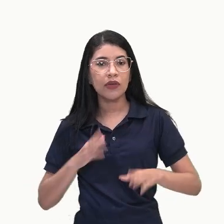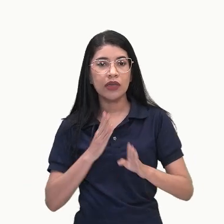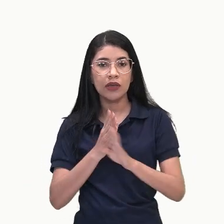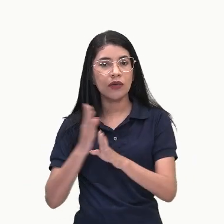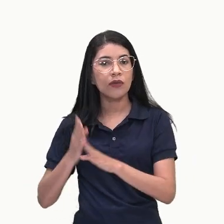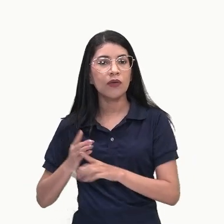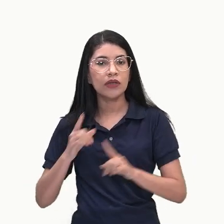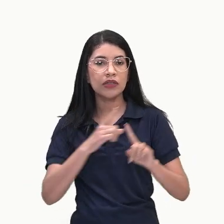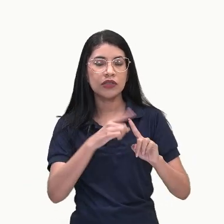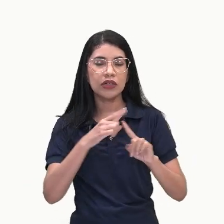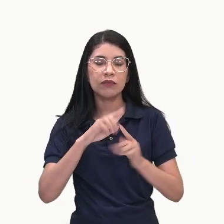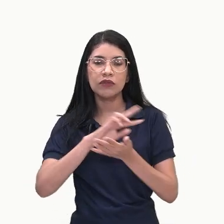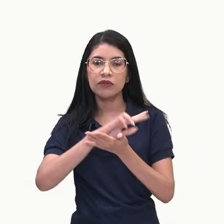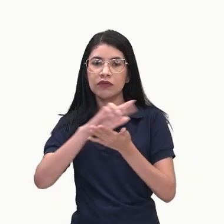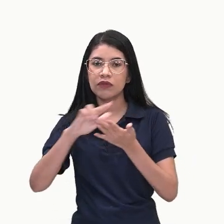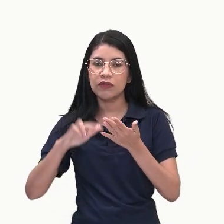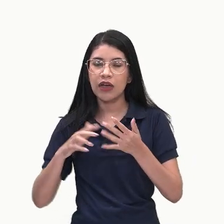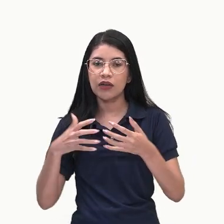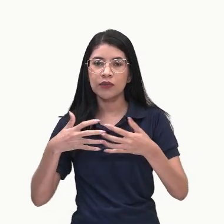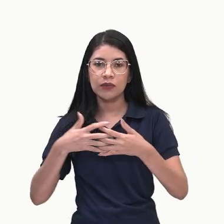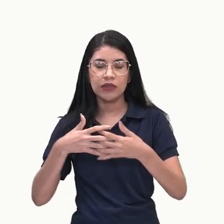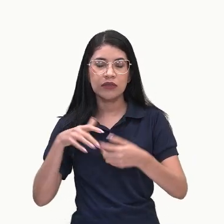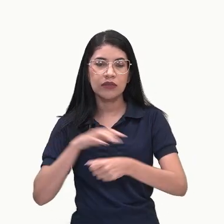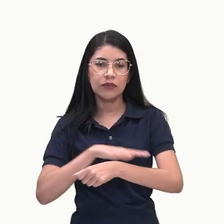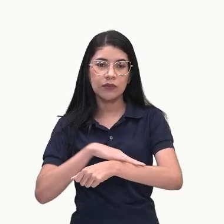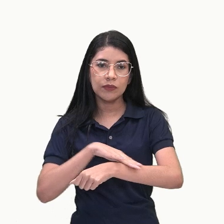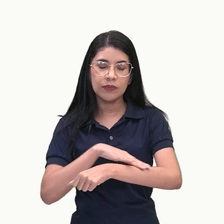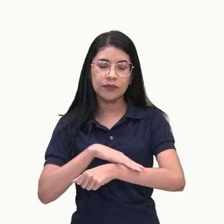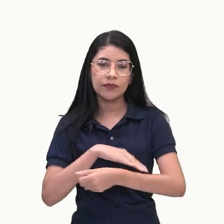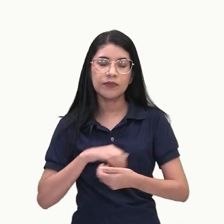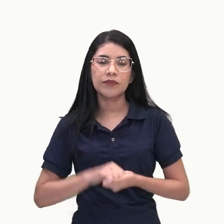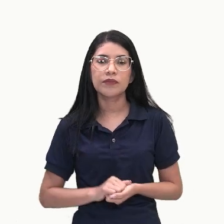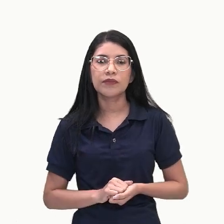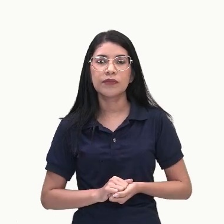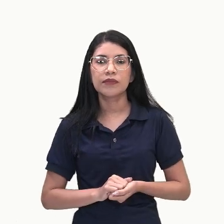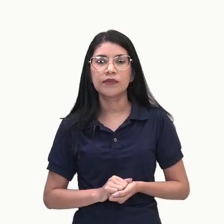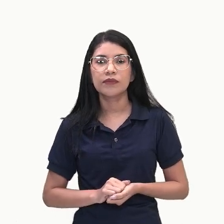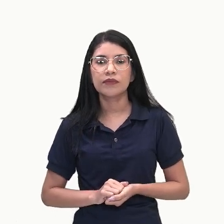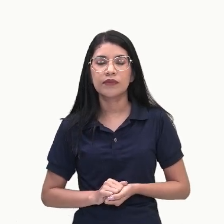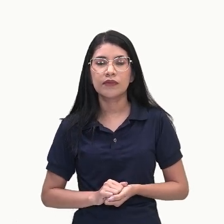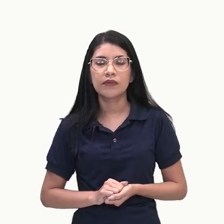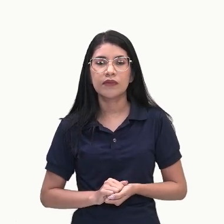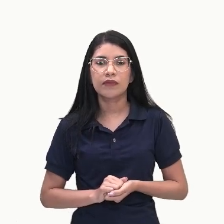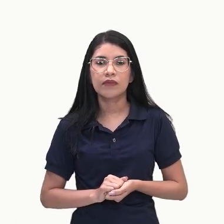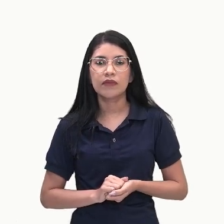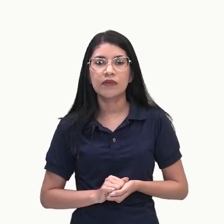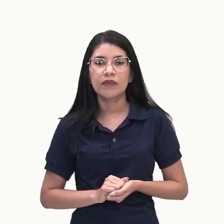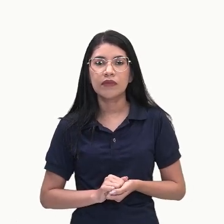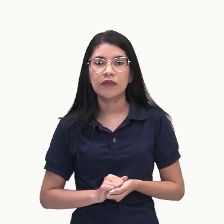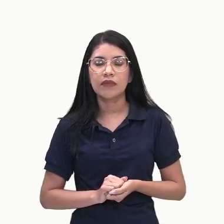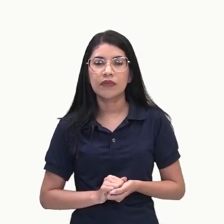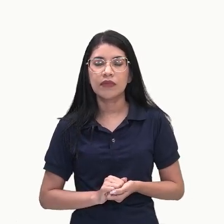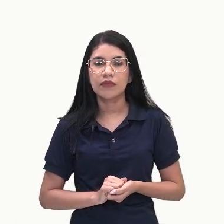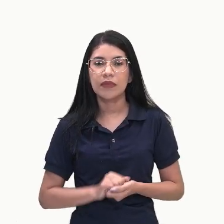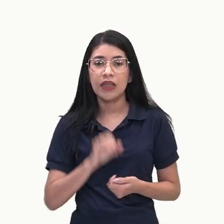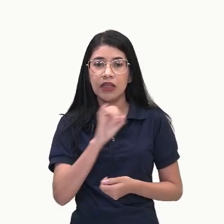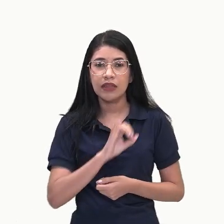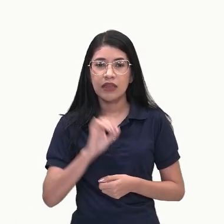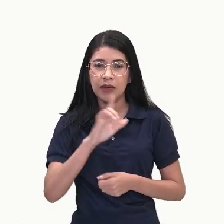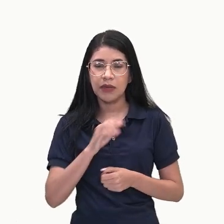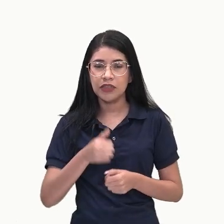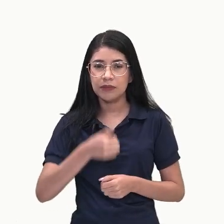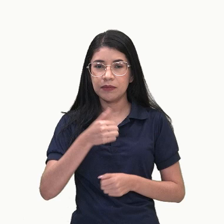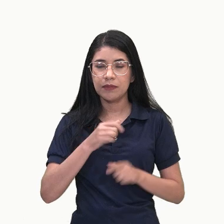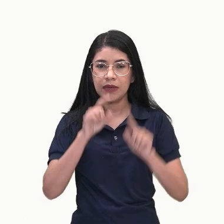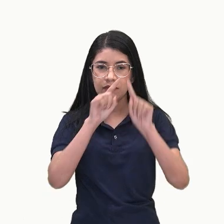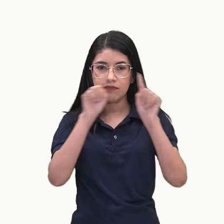de tecido epitelial, né? Então você visualiza aí. Aqui na nossa primeira imagem,